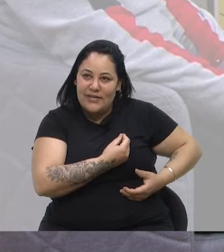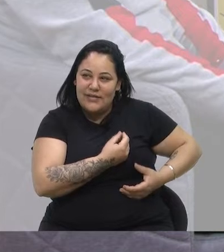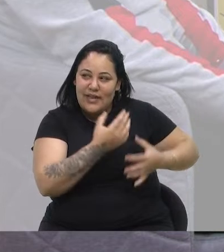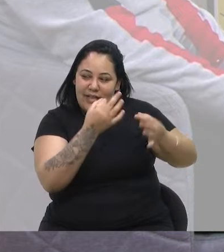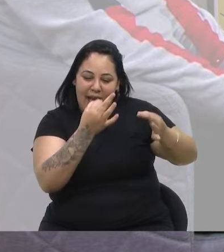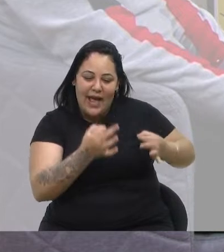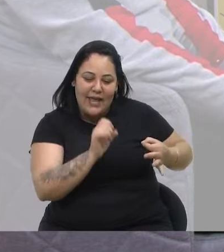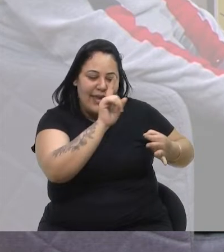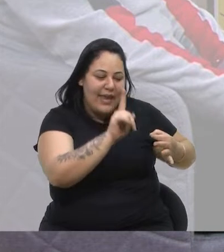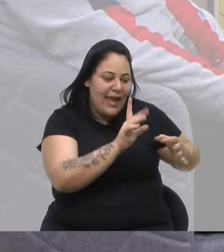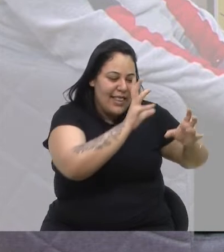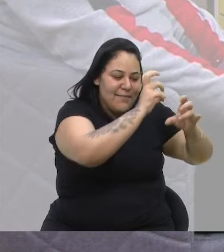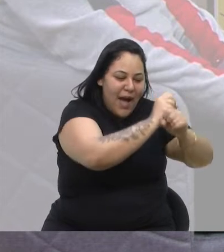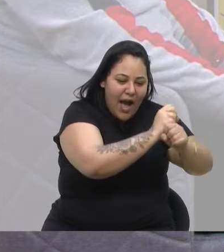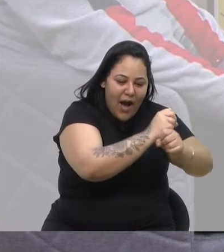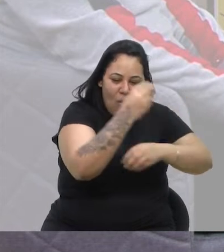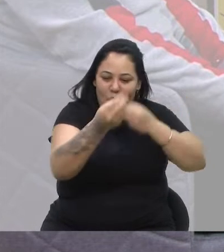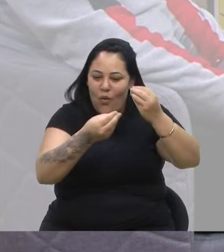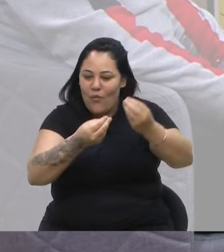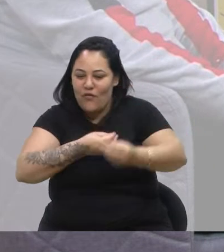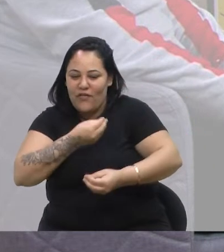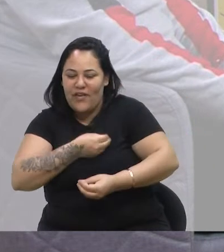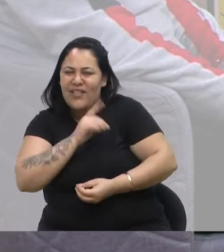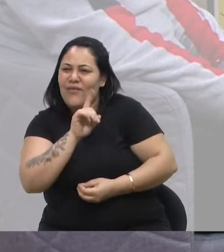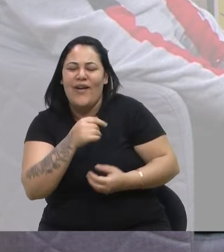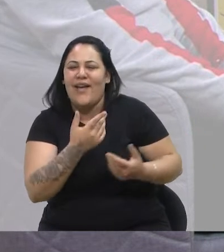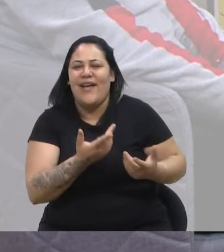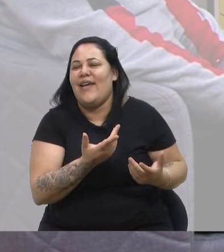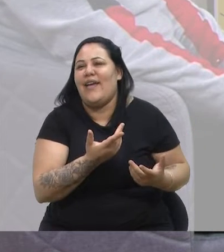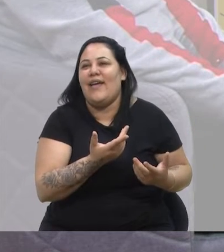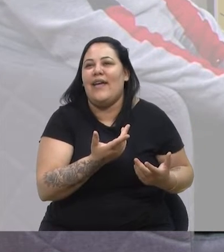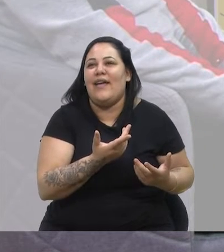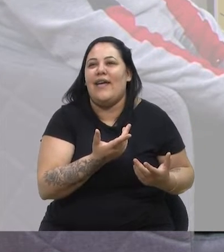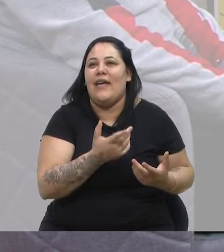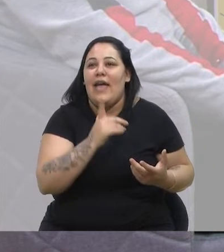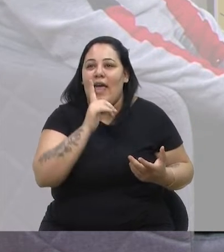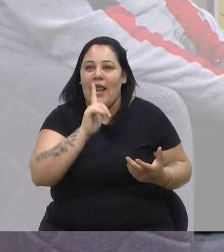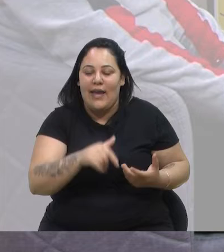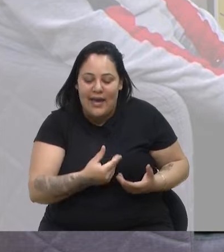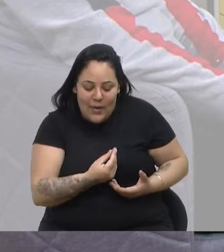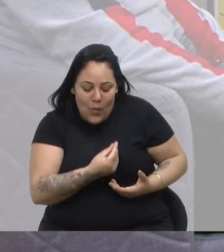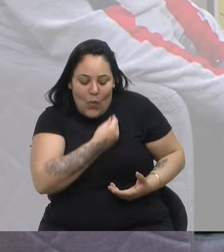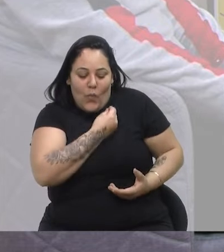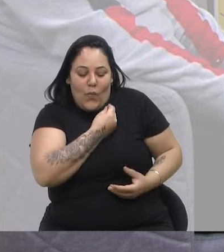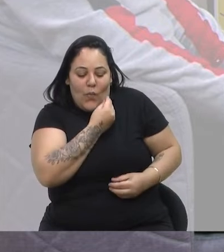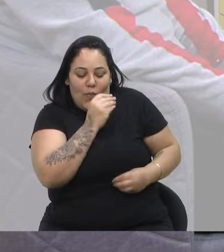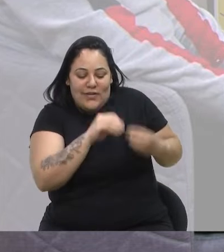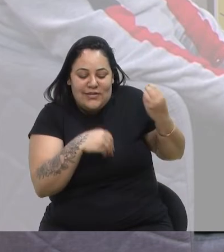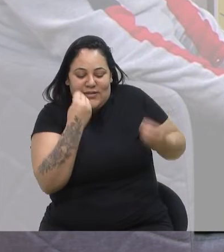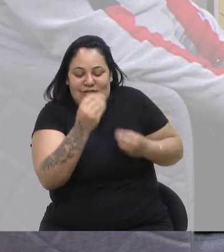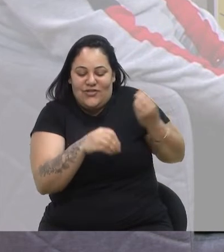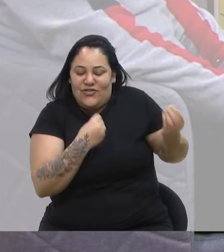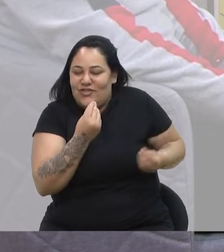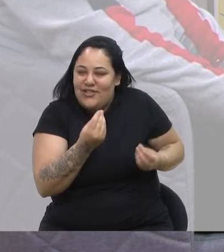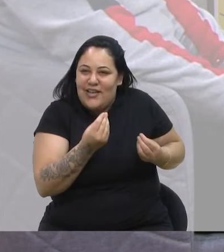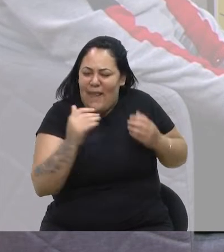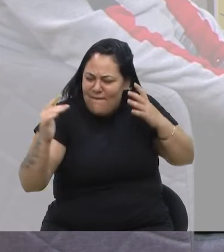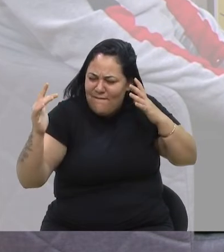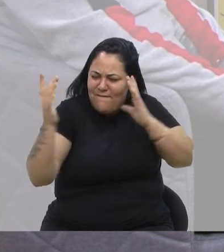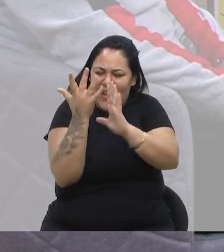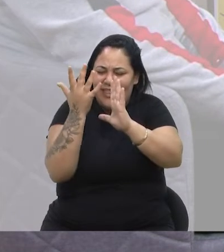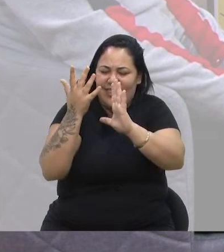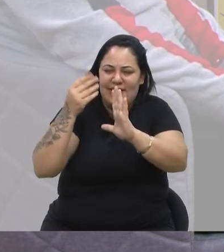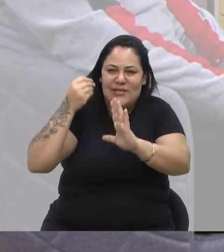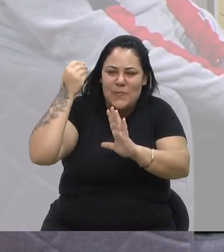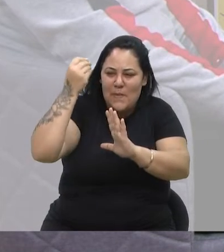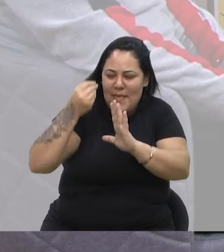esses aspectos, não é uma... Quem era o puma, quem era o condor, como viviam, não é essa interface, né? Ela vive o puma, ela